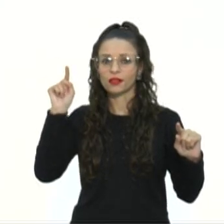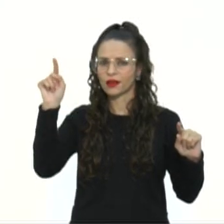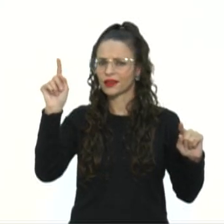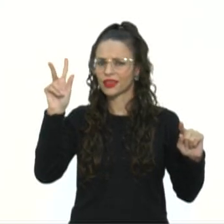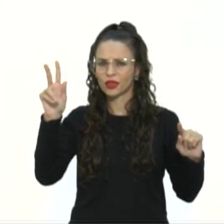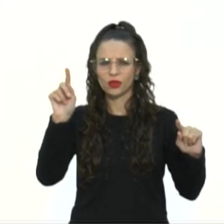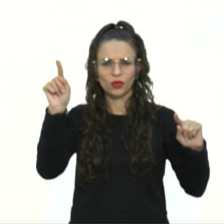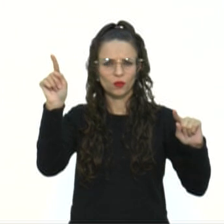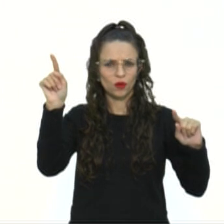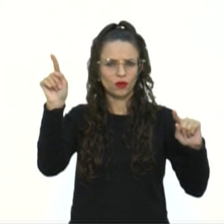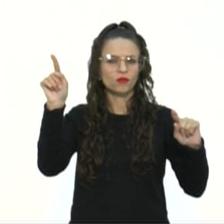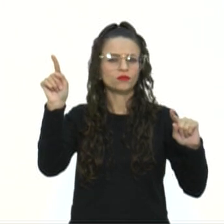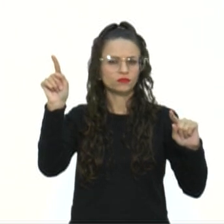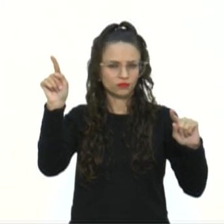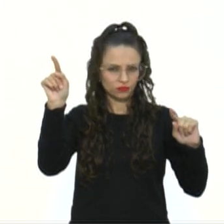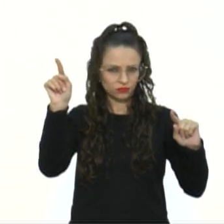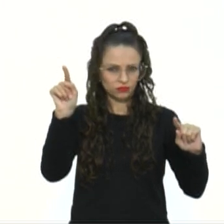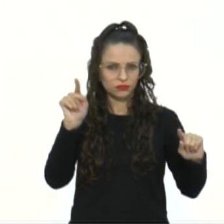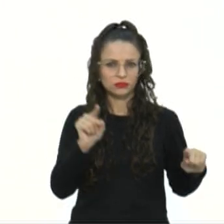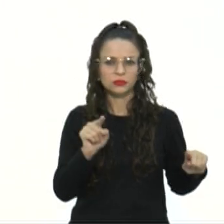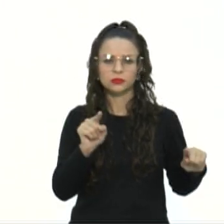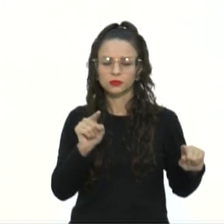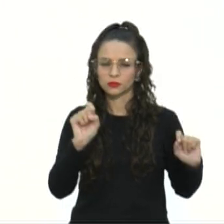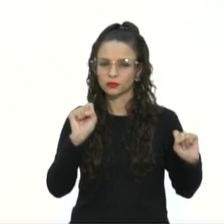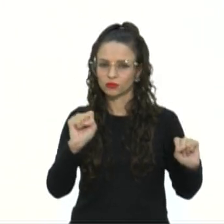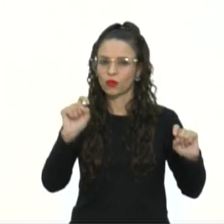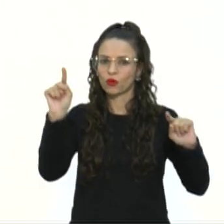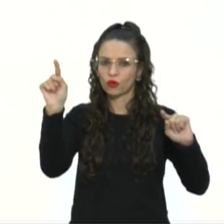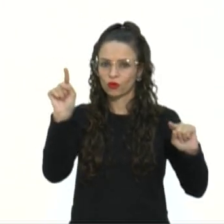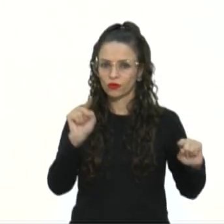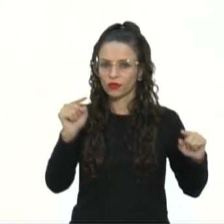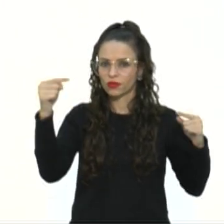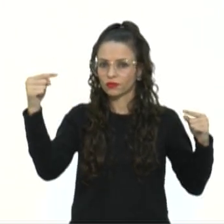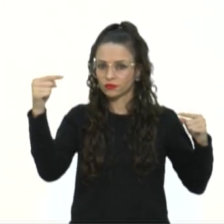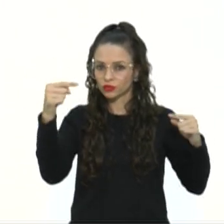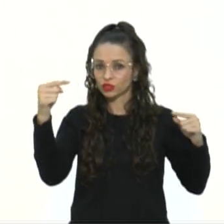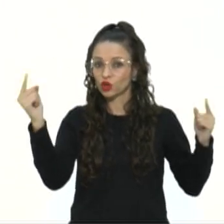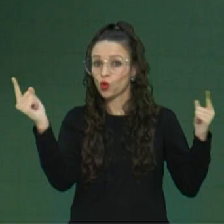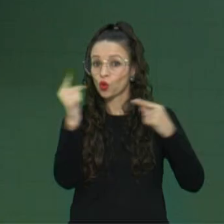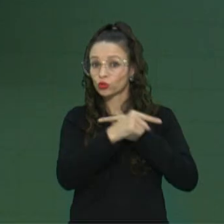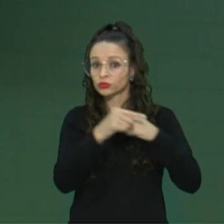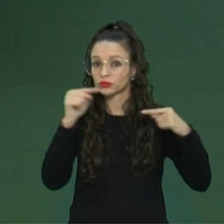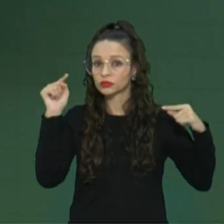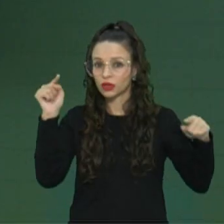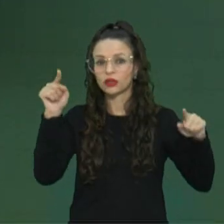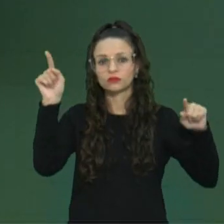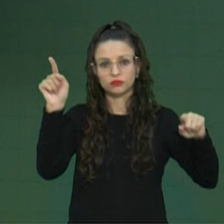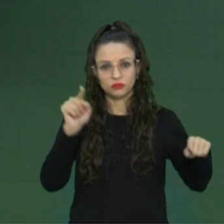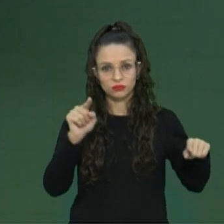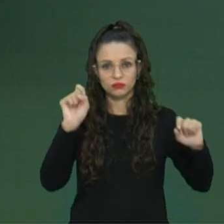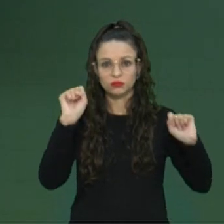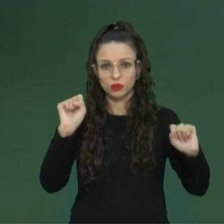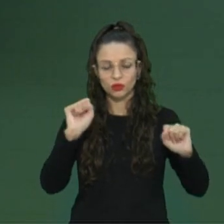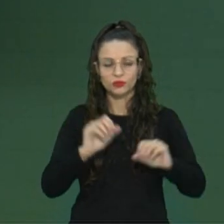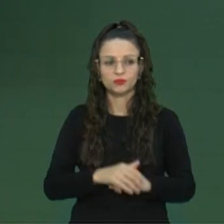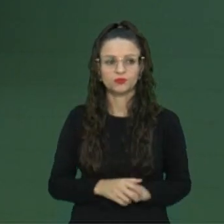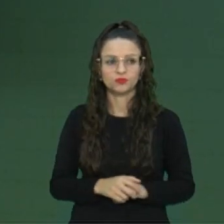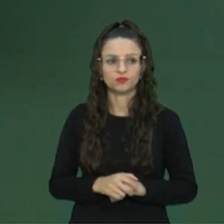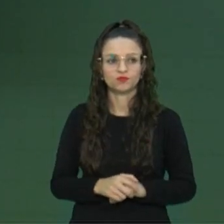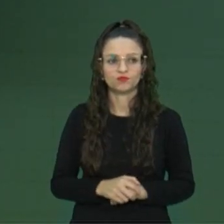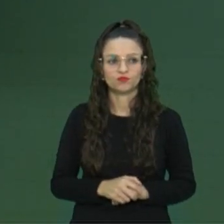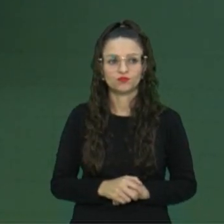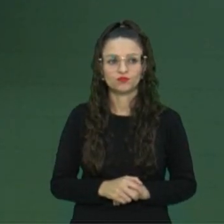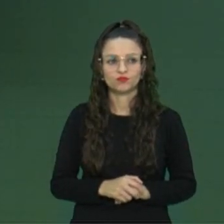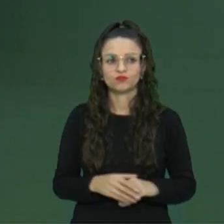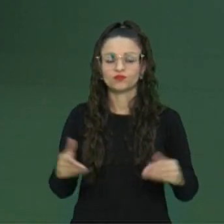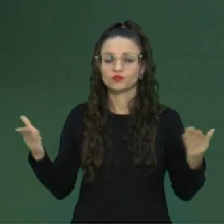mesma quantidade da mesma substância, reagente e produto, estão em posições inversas, posso eliminá-los.